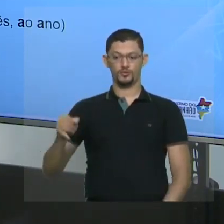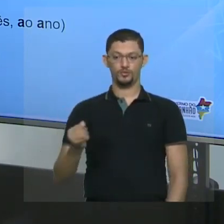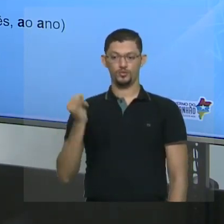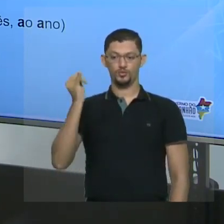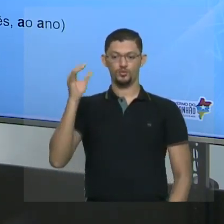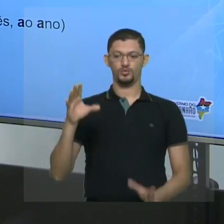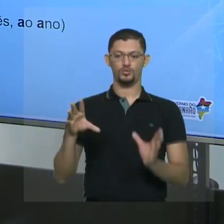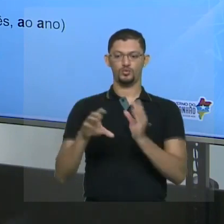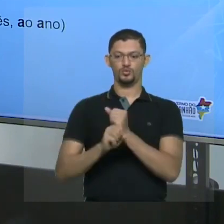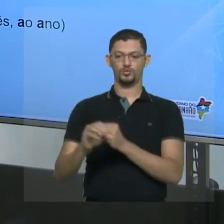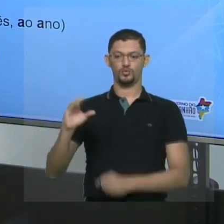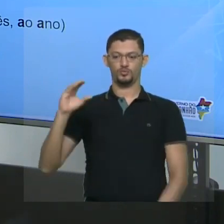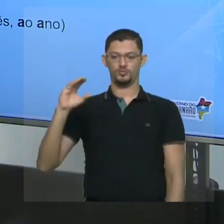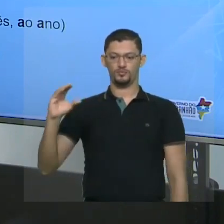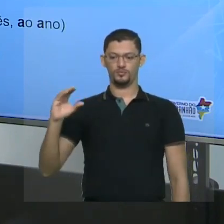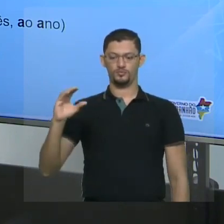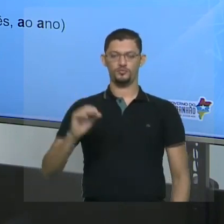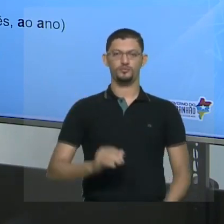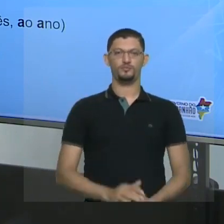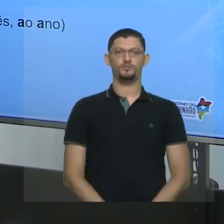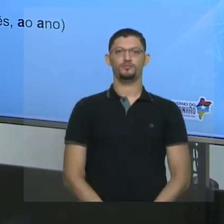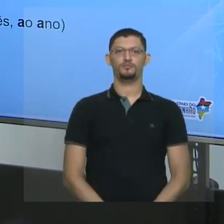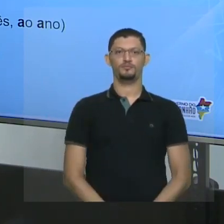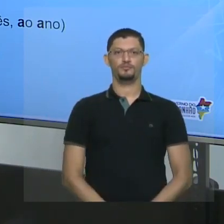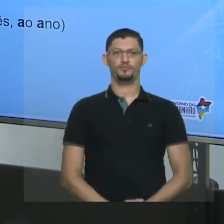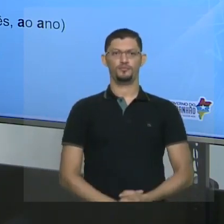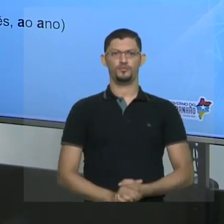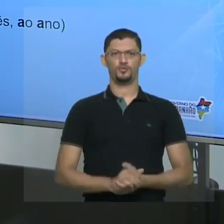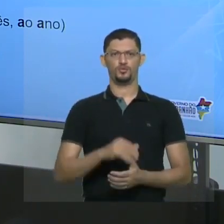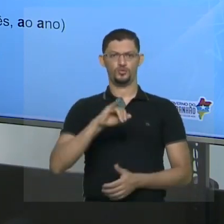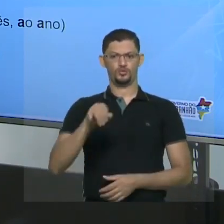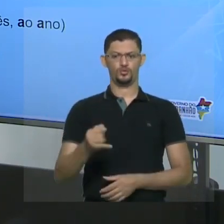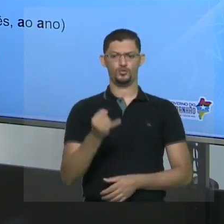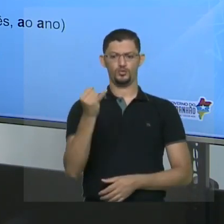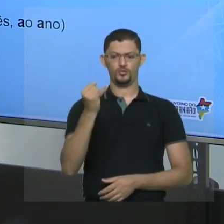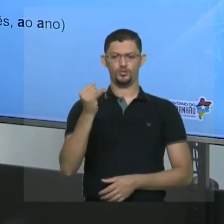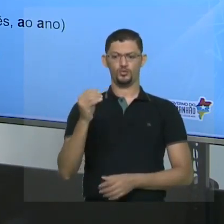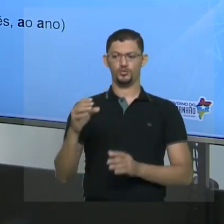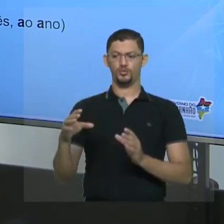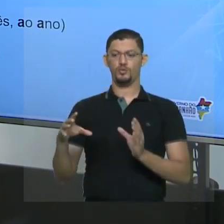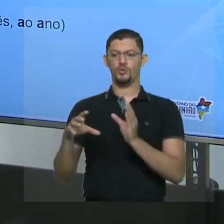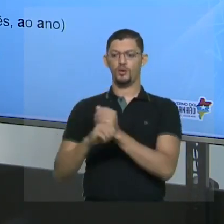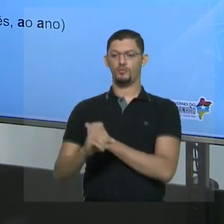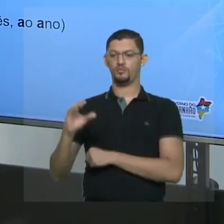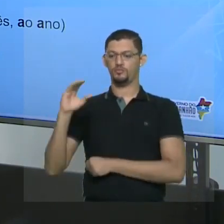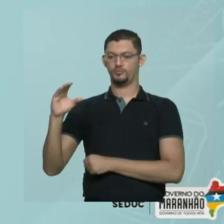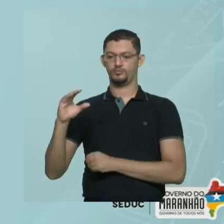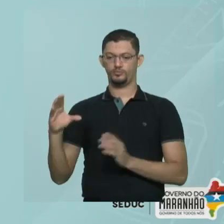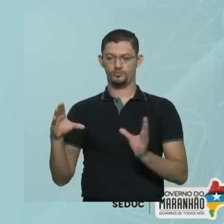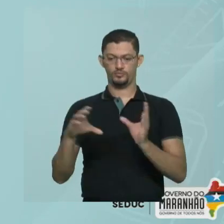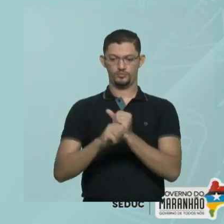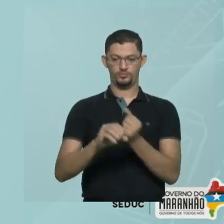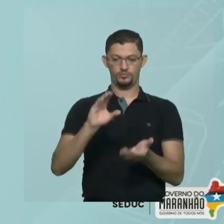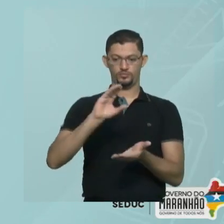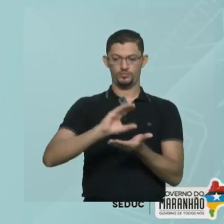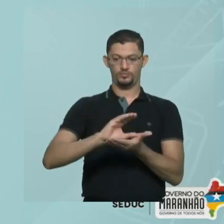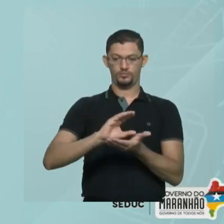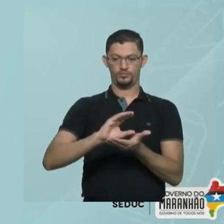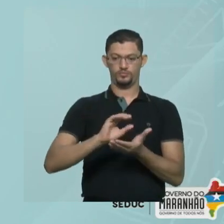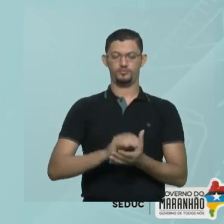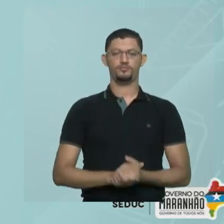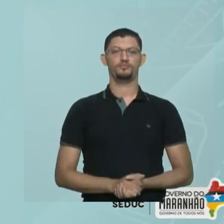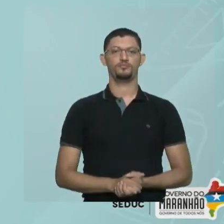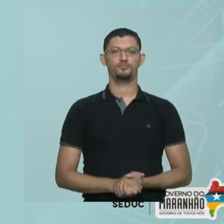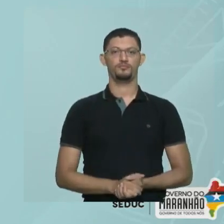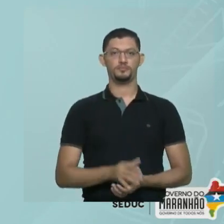o capital. Então, se eu junto o juro com o capital, eu tenho aquele montante, aquele monte, né, junto tudo. E aí vamos